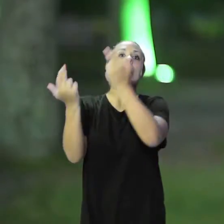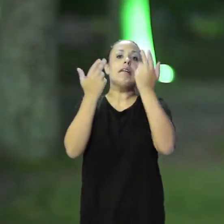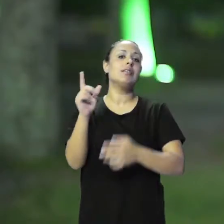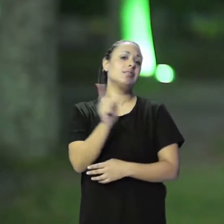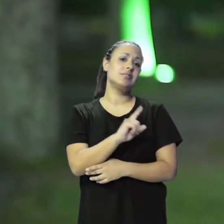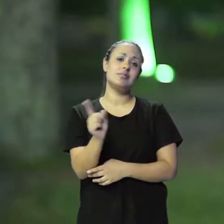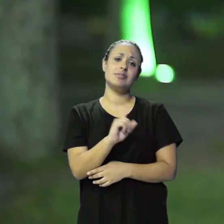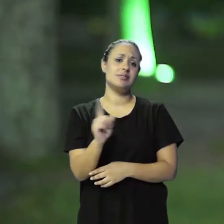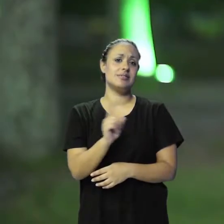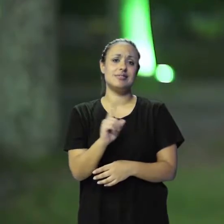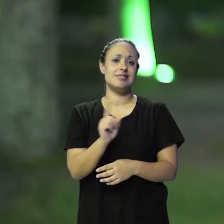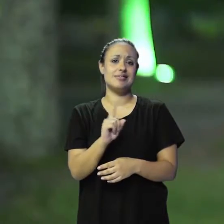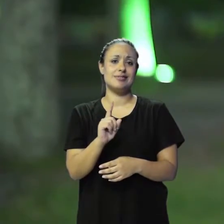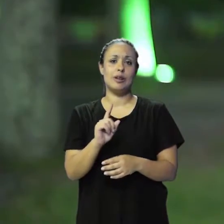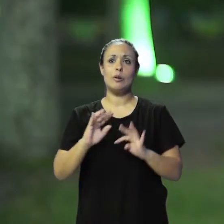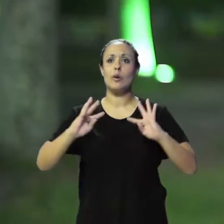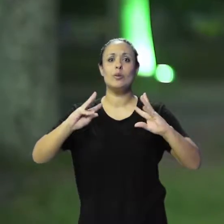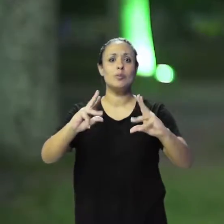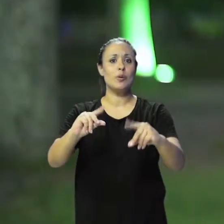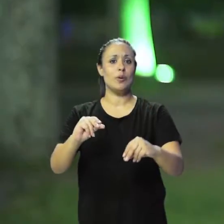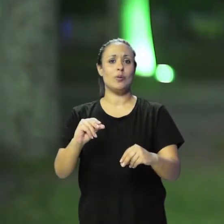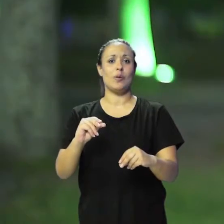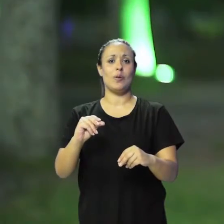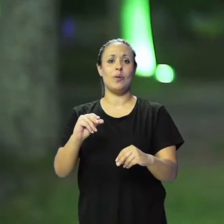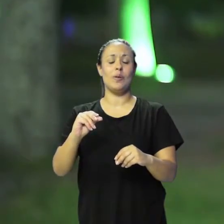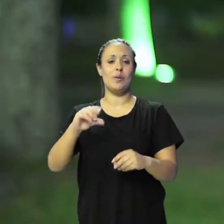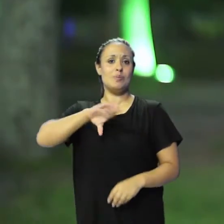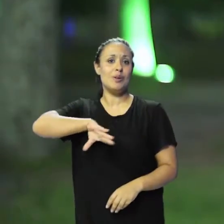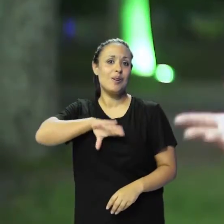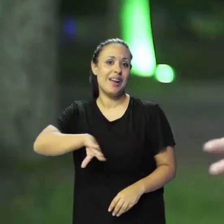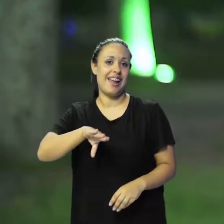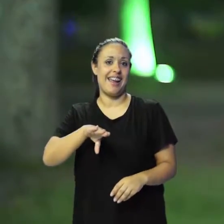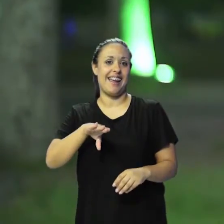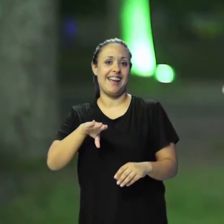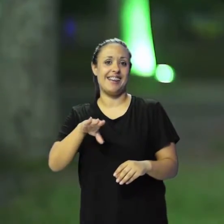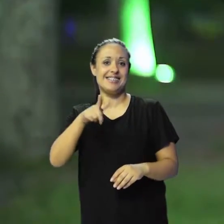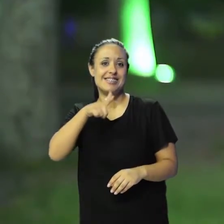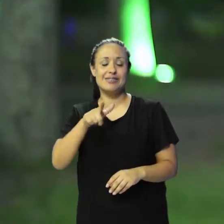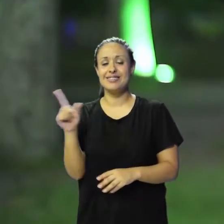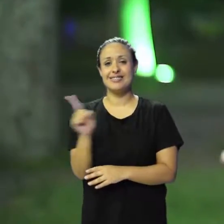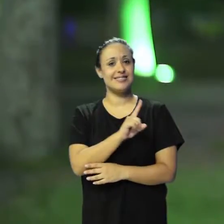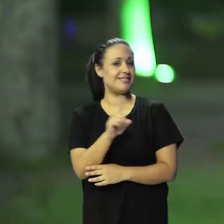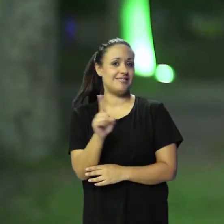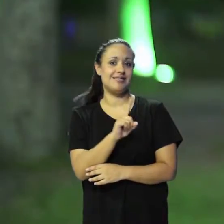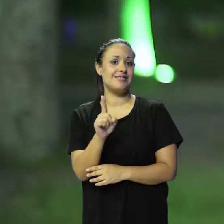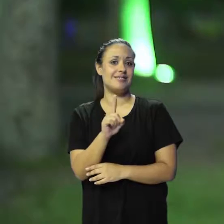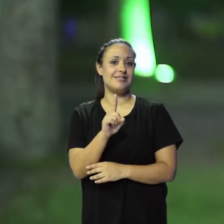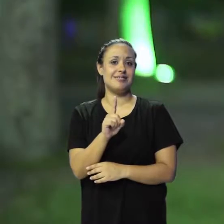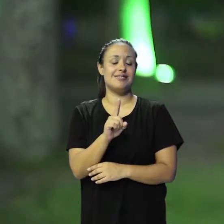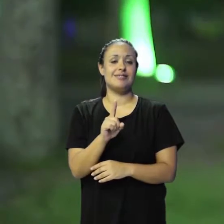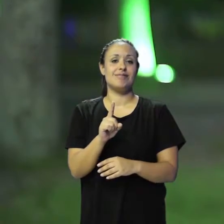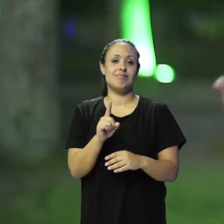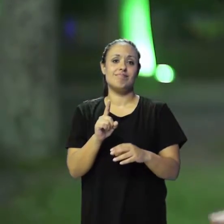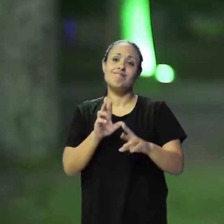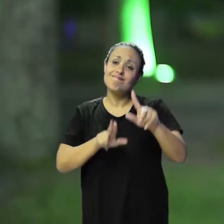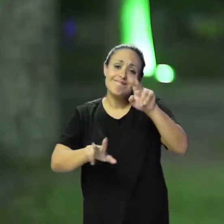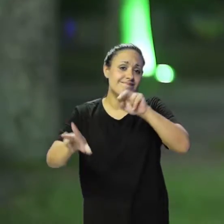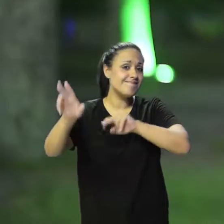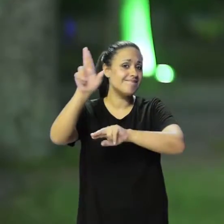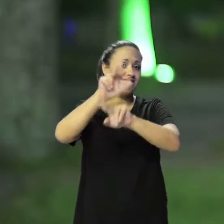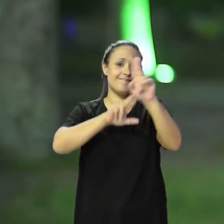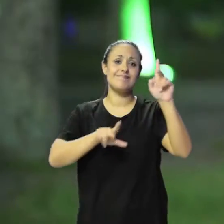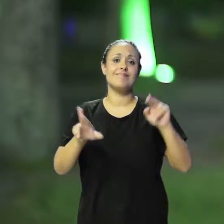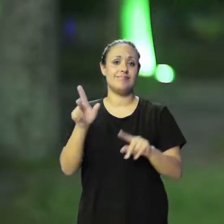Brasil uno e que fale todo mundo português e todo mundo se compreenda da mesma forma. A nossa